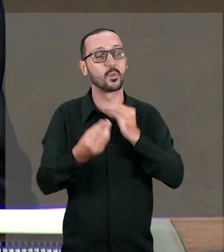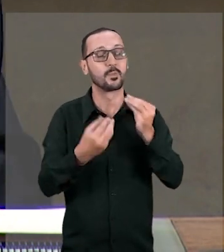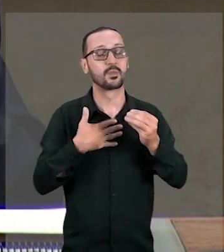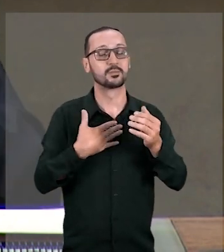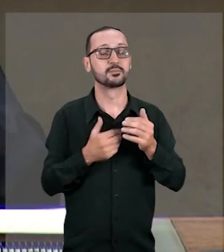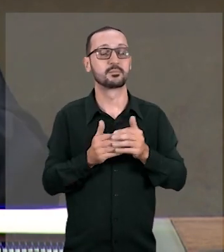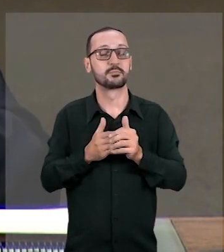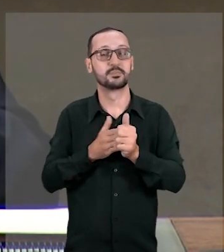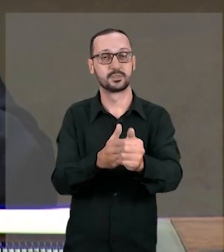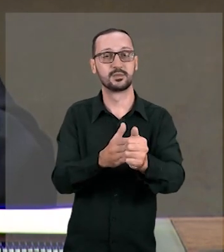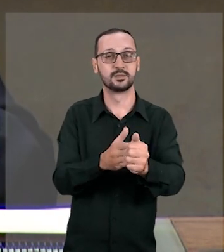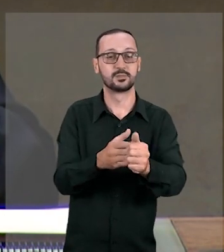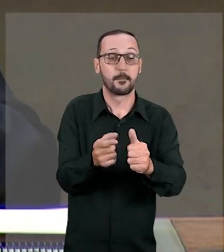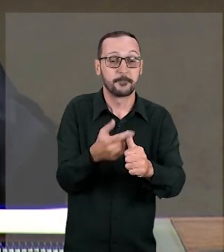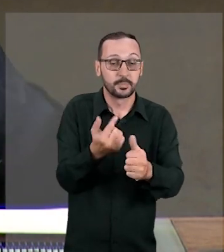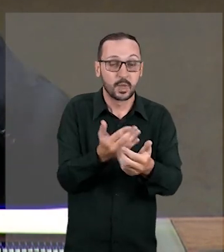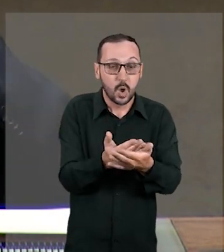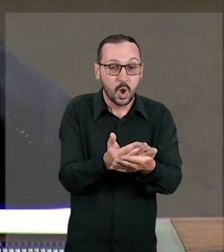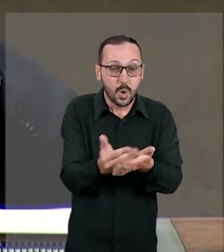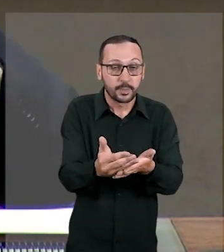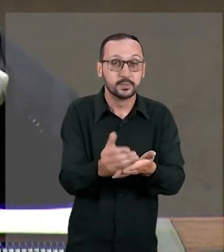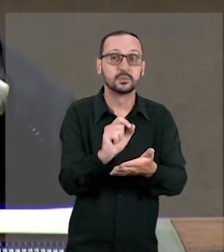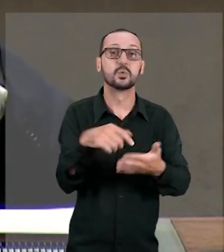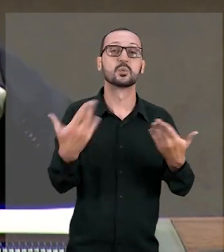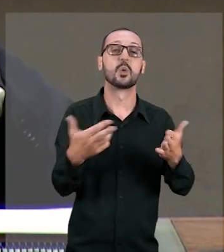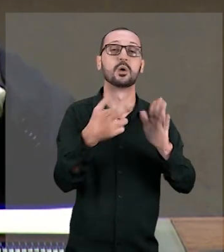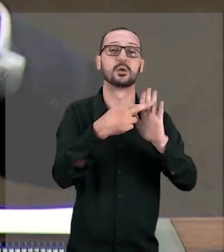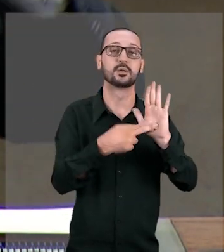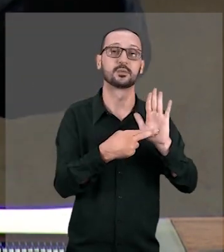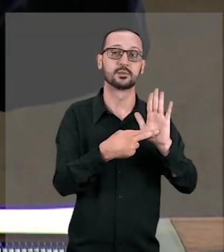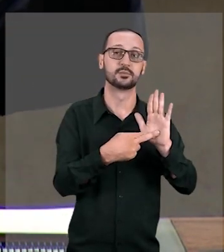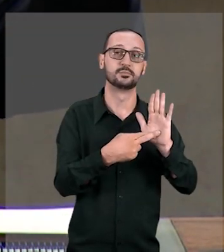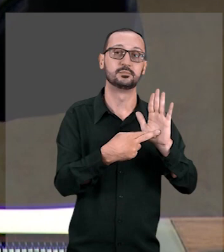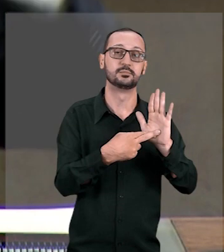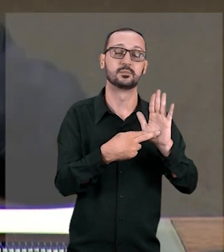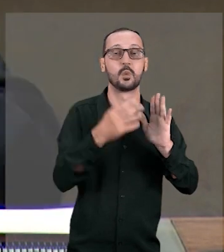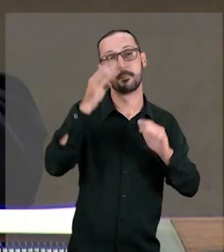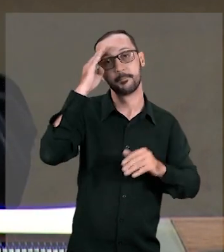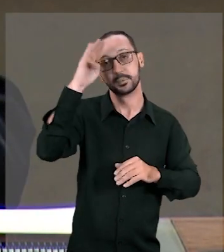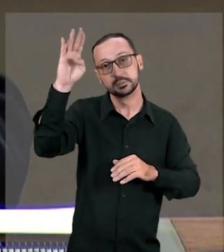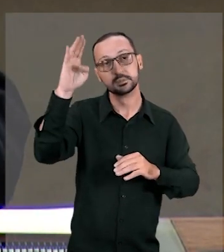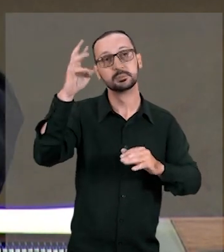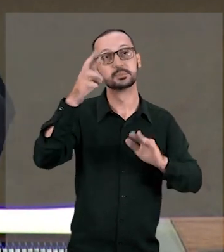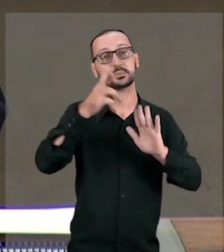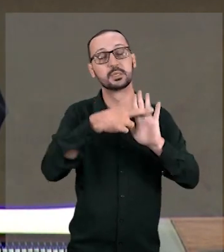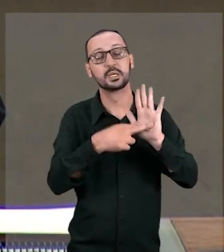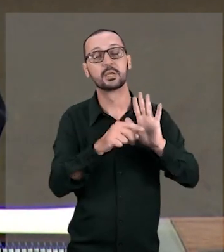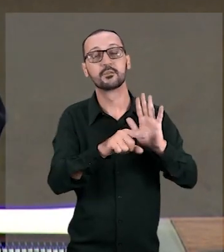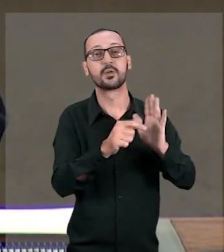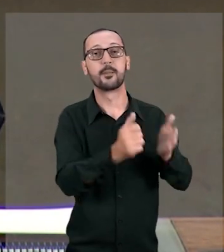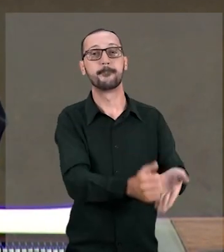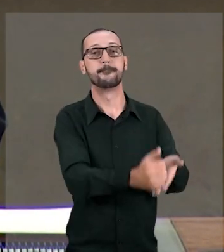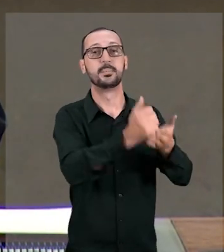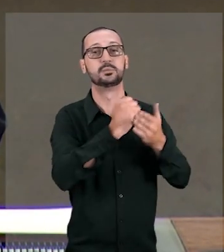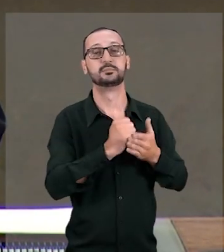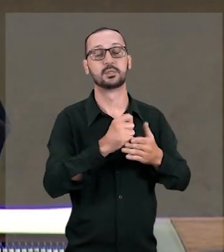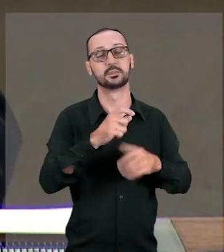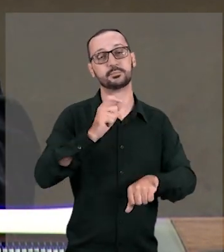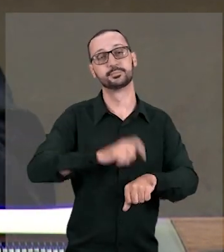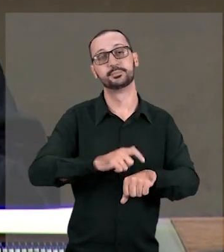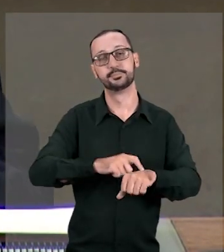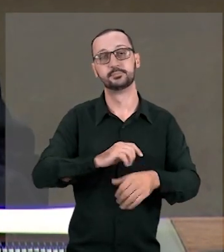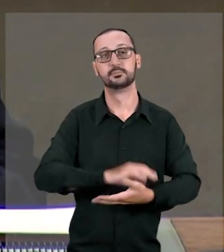limite. Portanto, esse é o primeiro passo. Qual é a norma? Seja um princípio, seja uma regra que vai reger esta